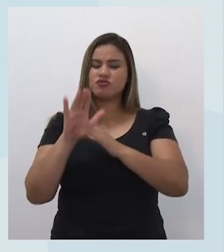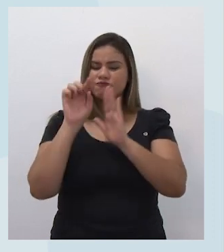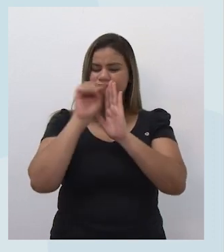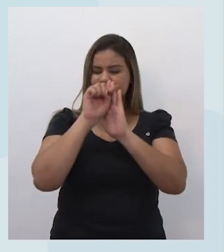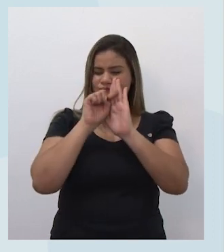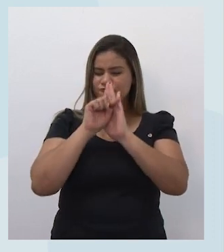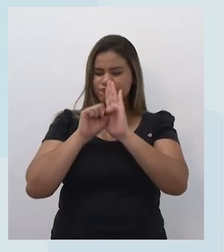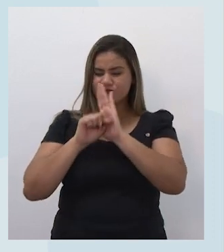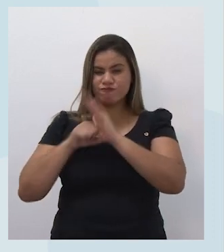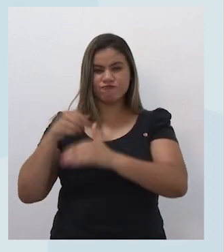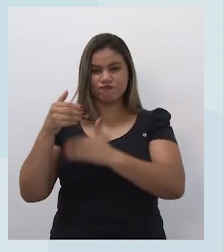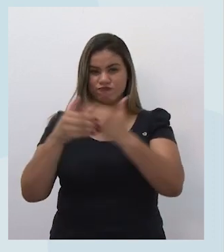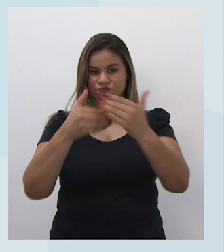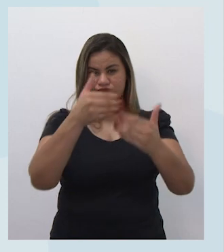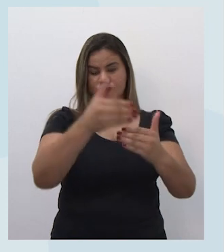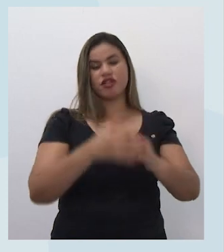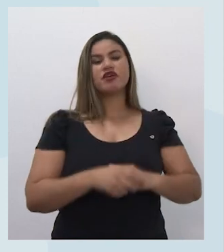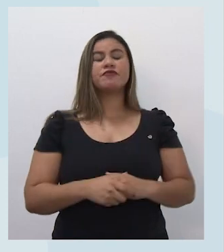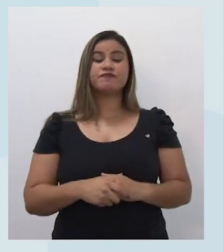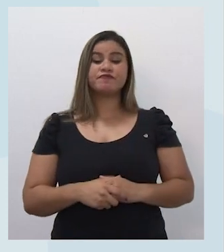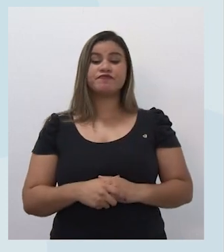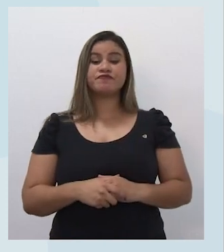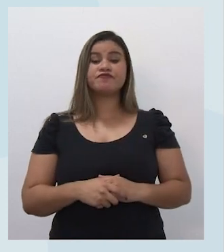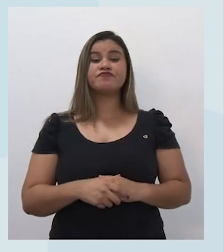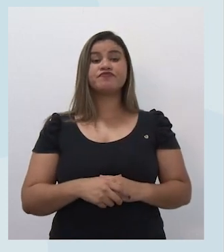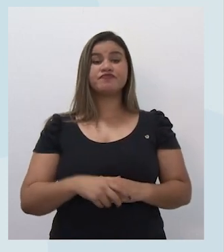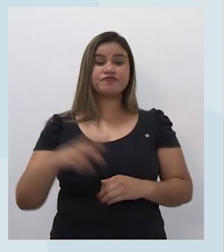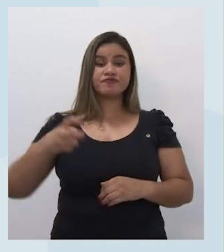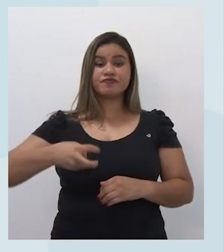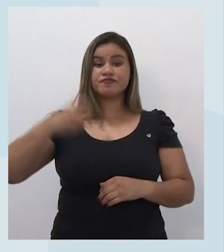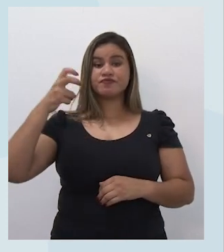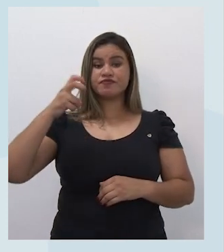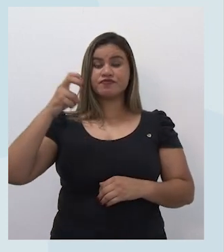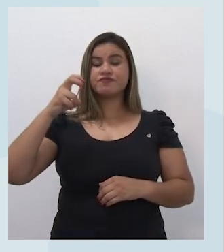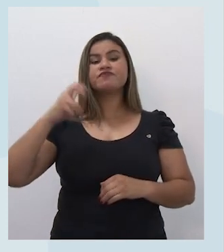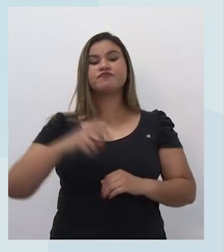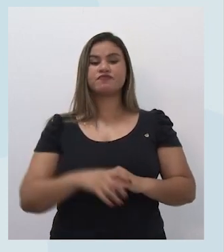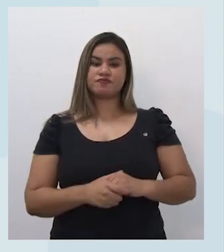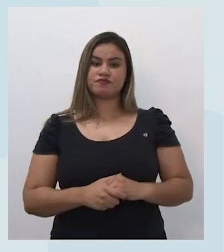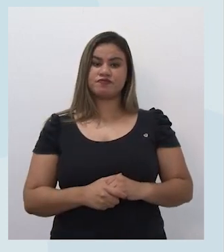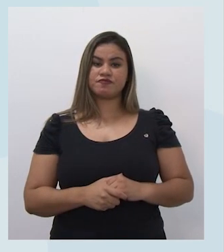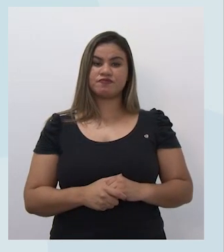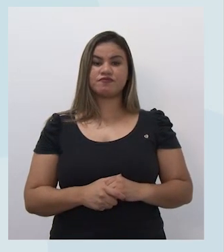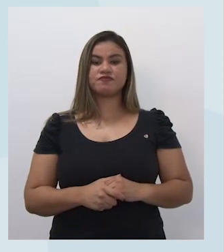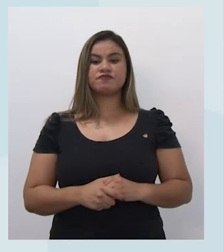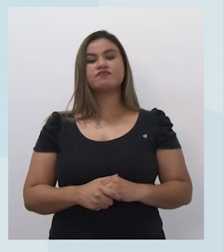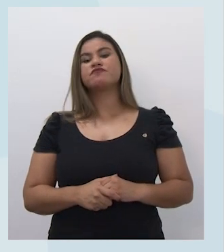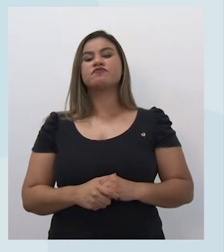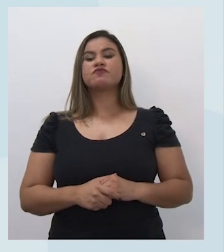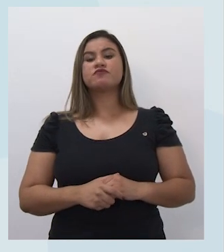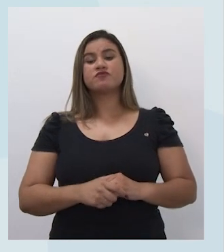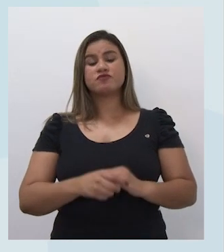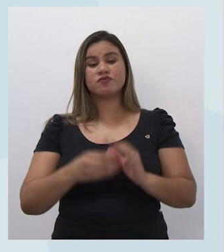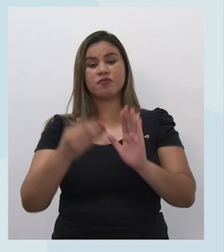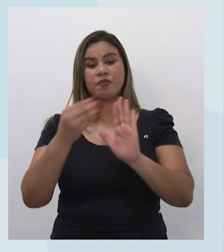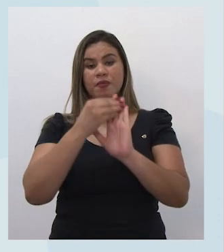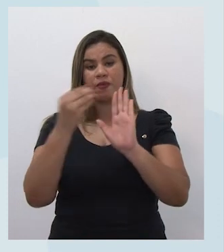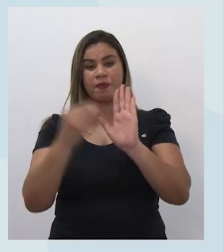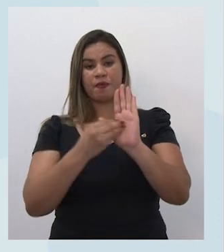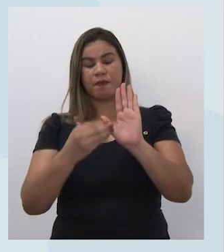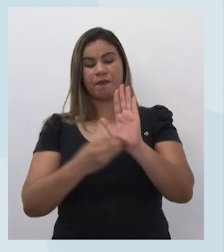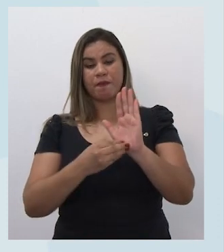desse processo. E aí nós chegamos à quinta etapa, né? No próximo slide, os registros individuais,